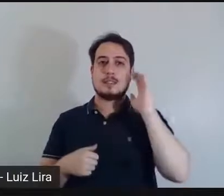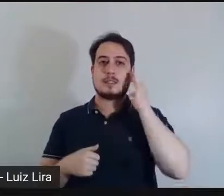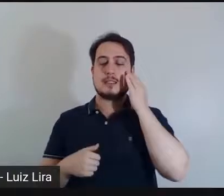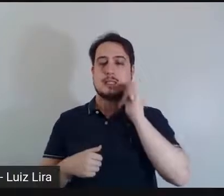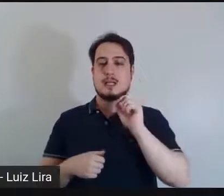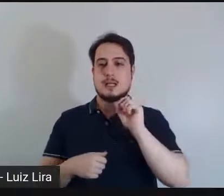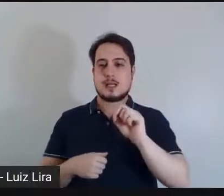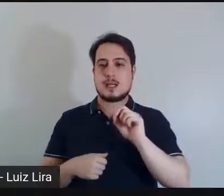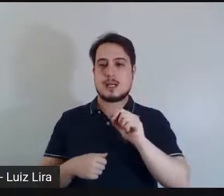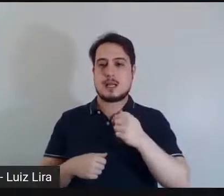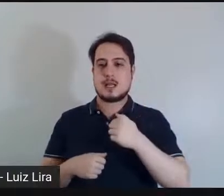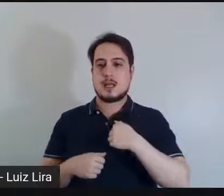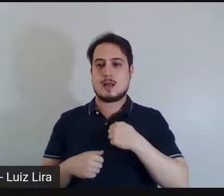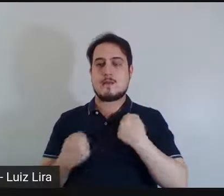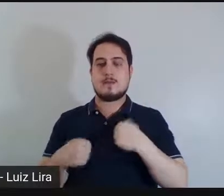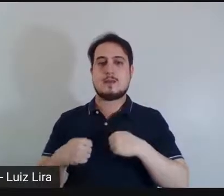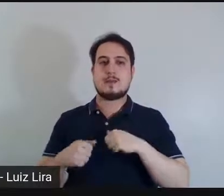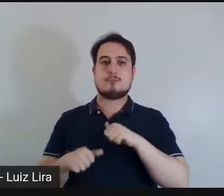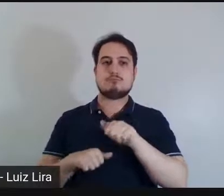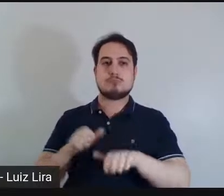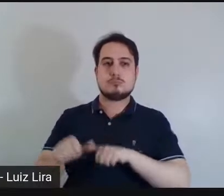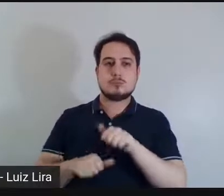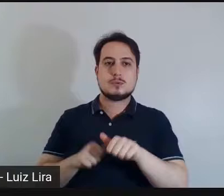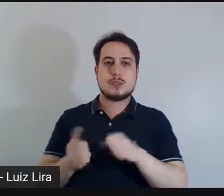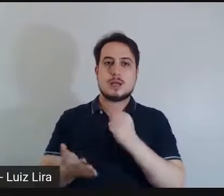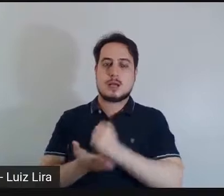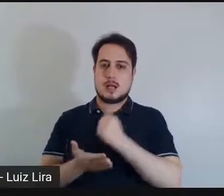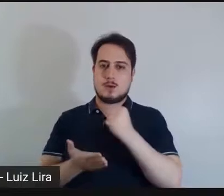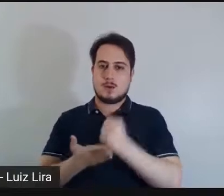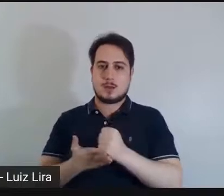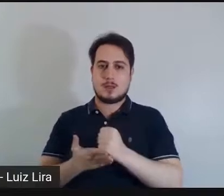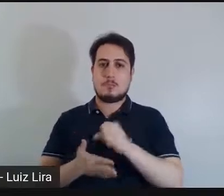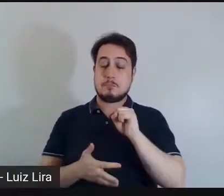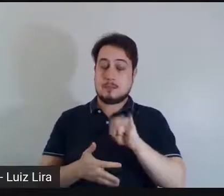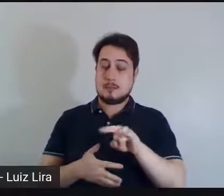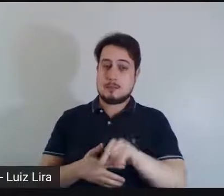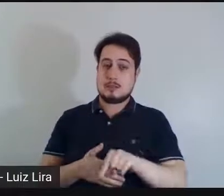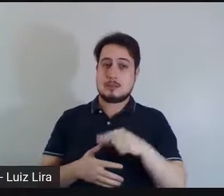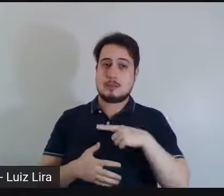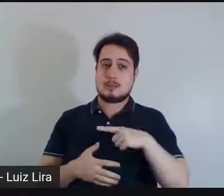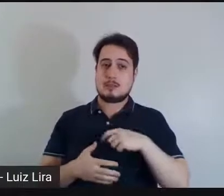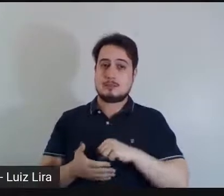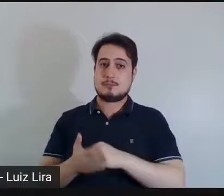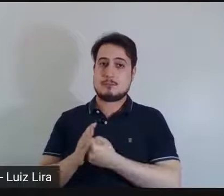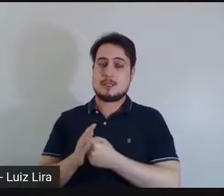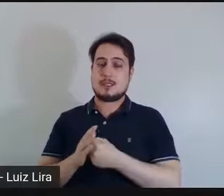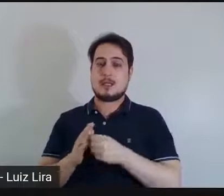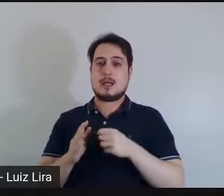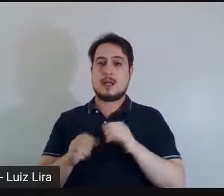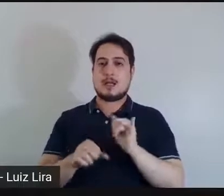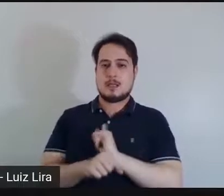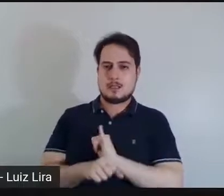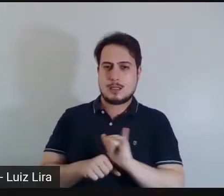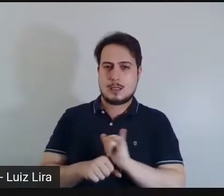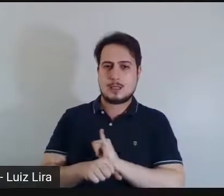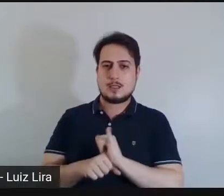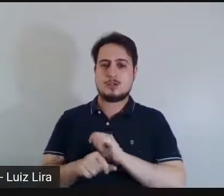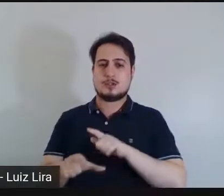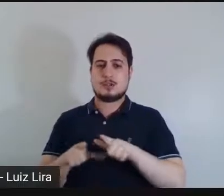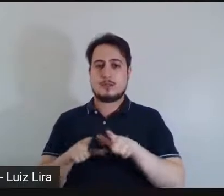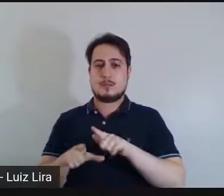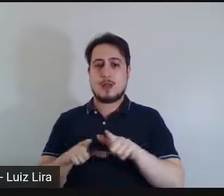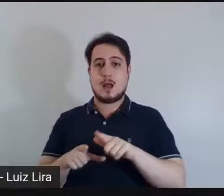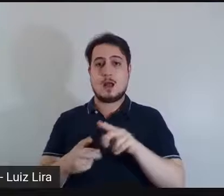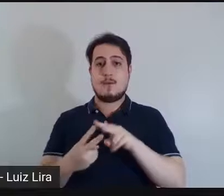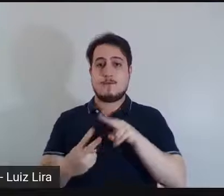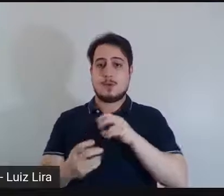vou ter que rever os contratos, porque se for esse plano que está se desenhando de ter trabalho remoto, né?